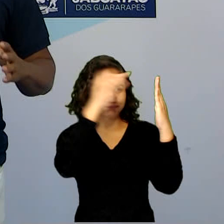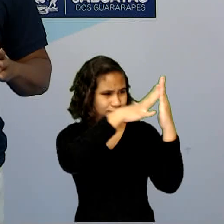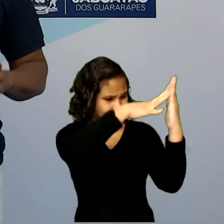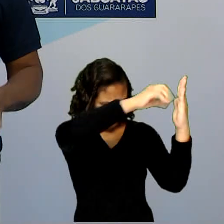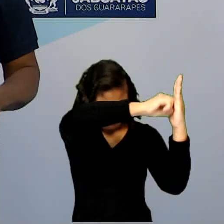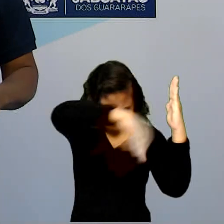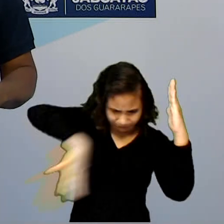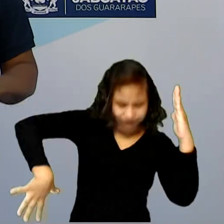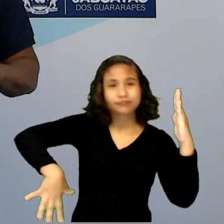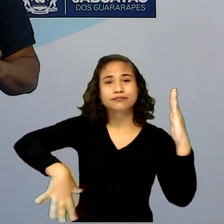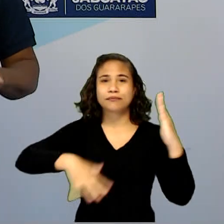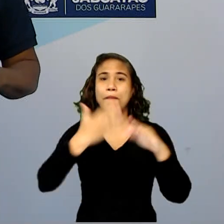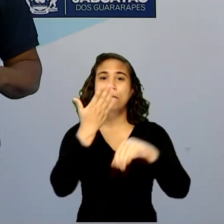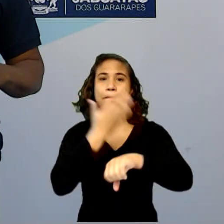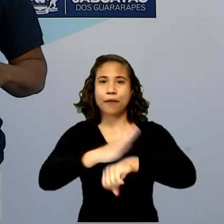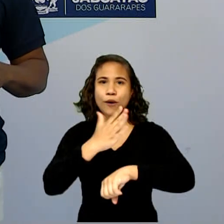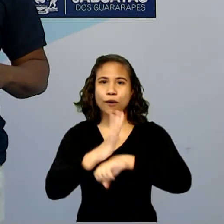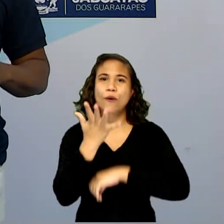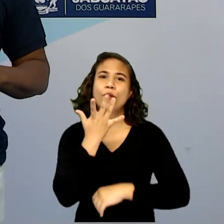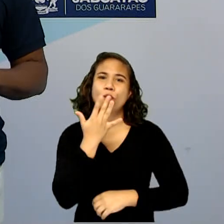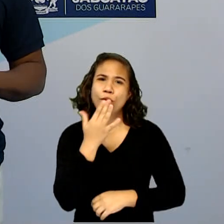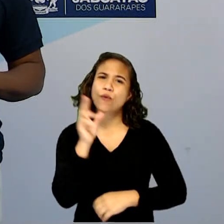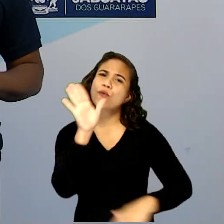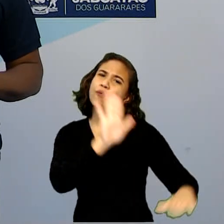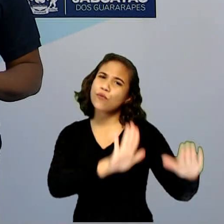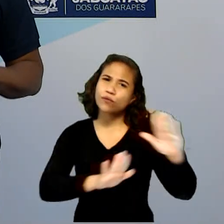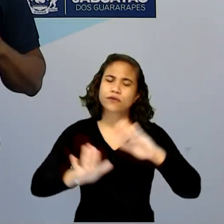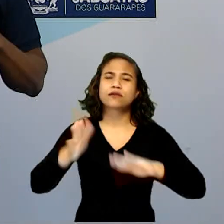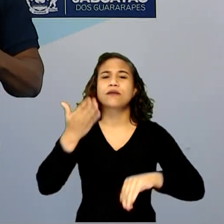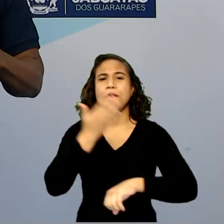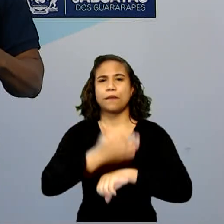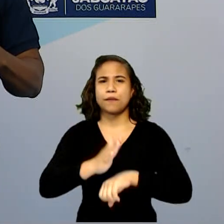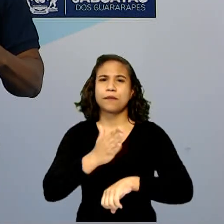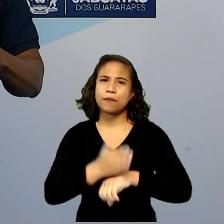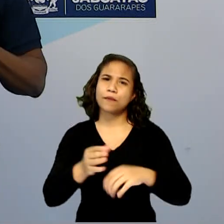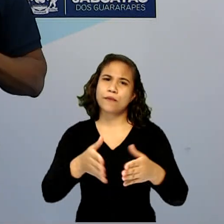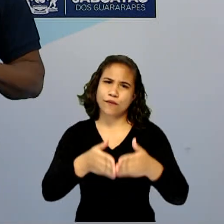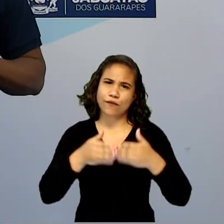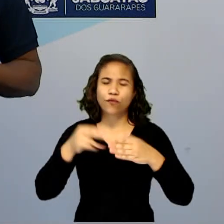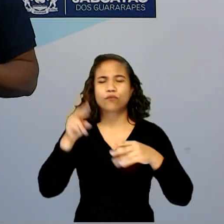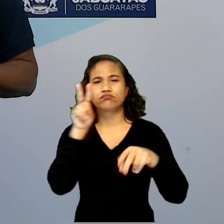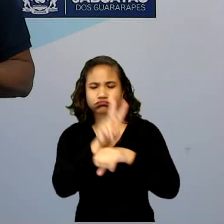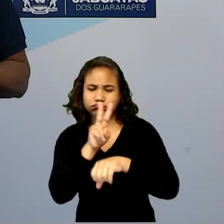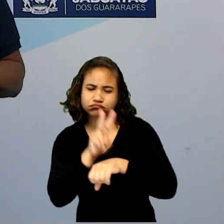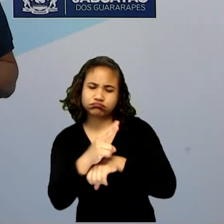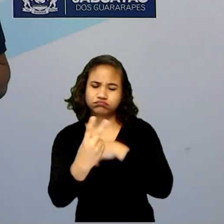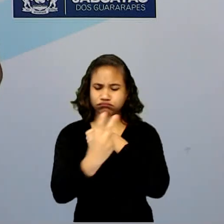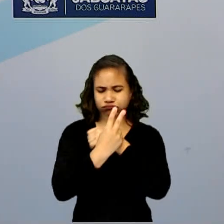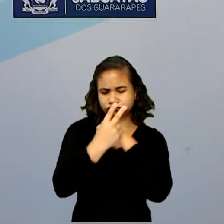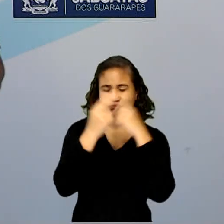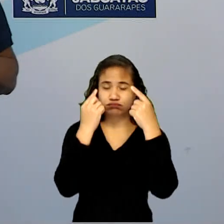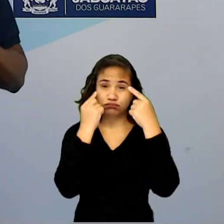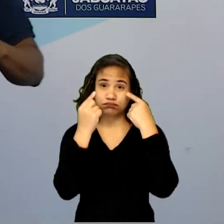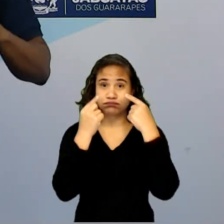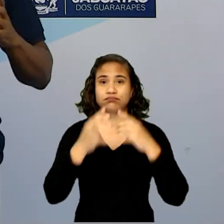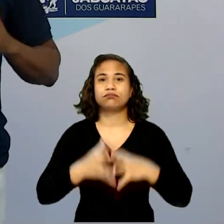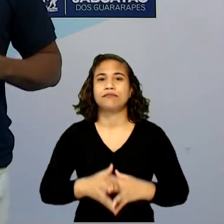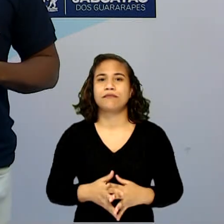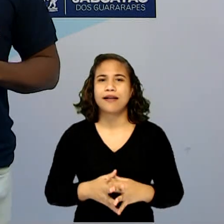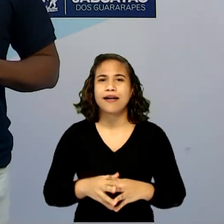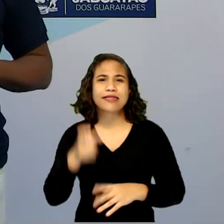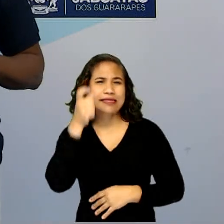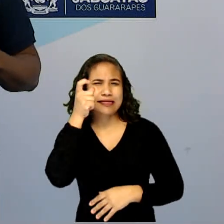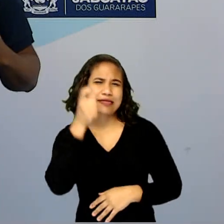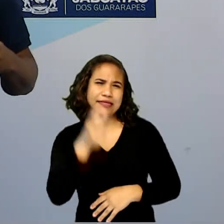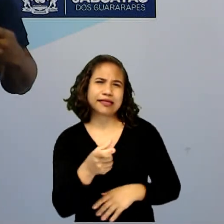superfície branca. Vamos ter cuidado com a nossa visão, beleza? Vamos embora. Algo